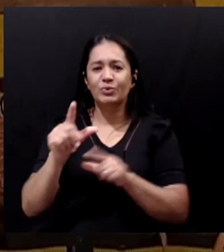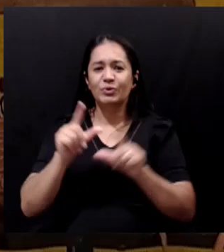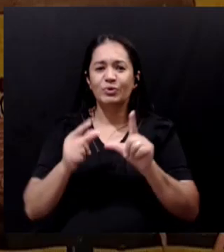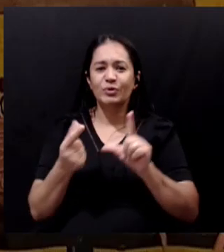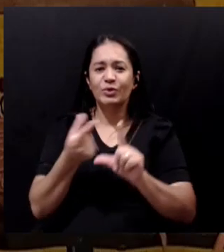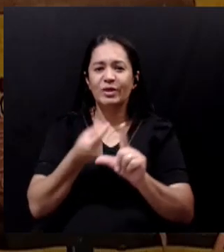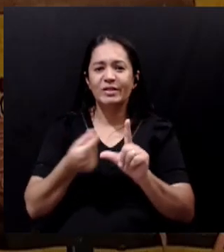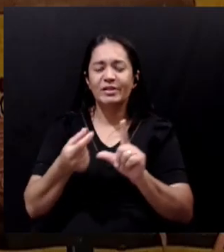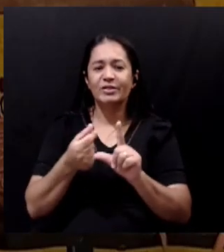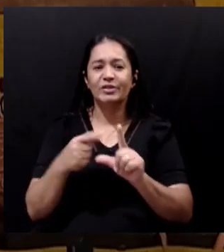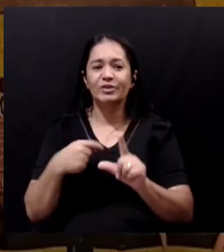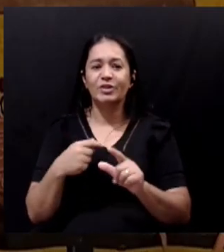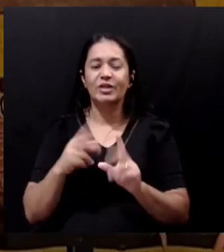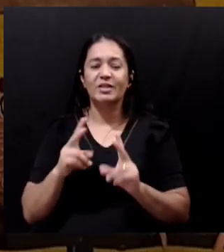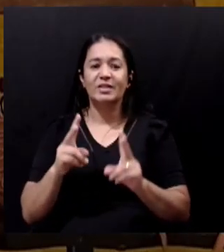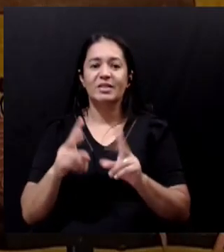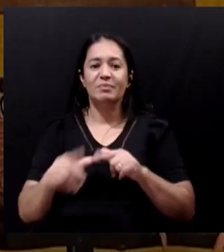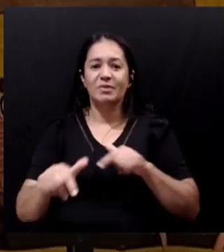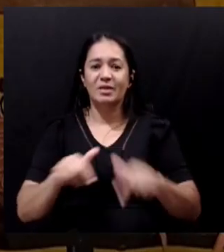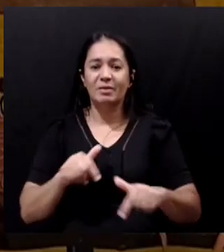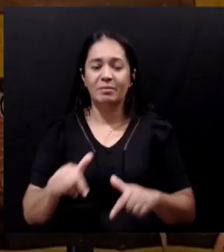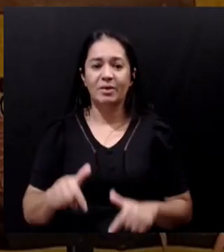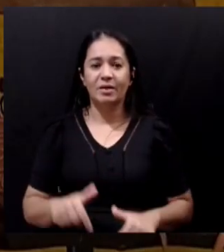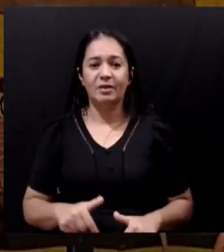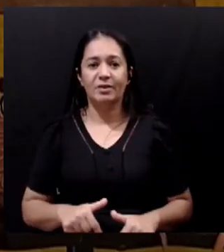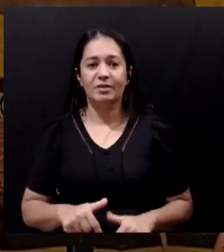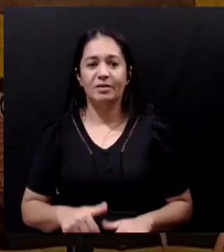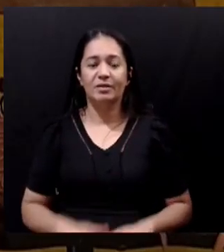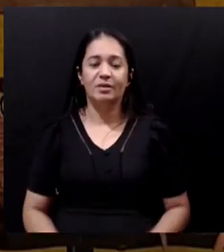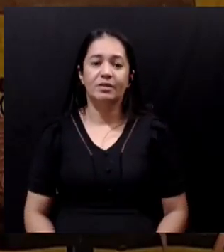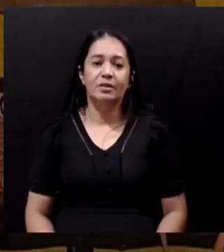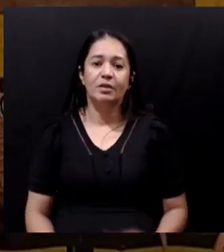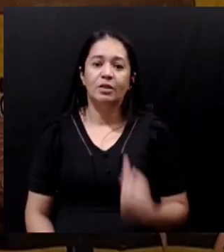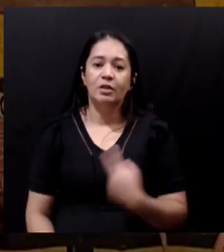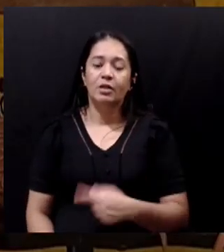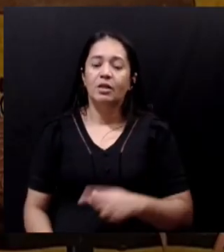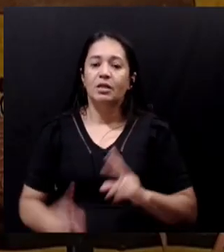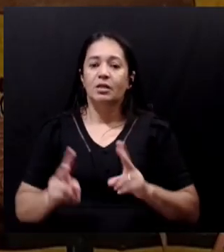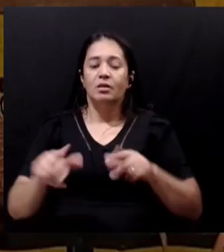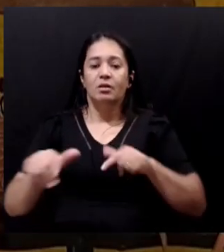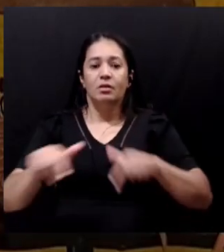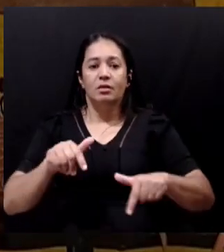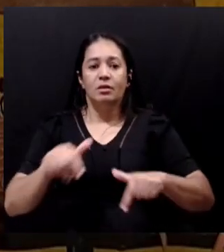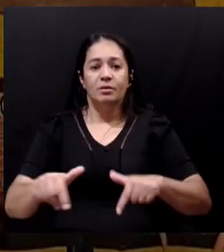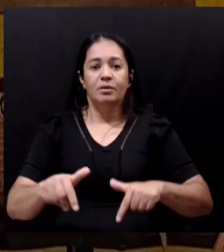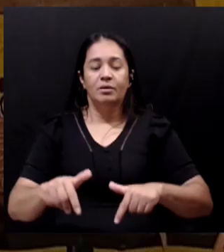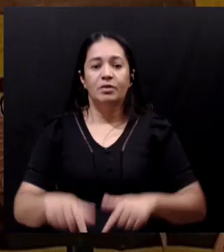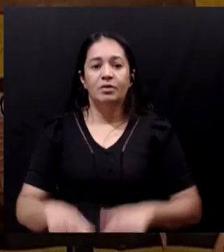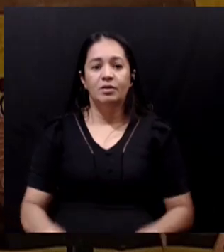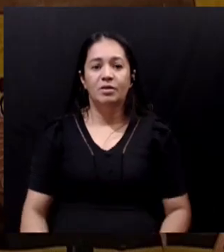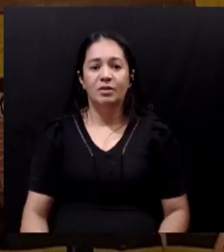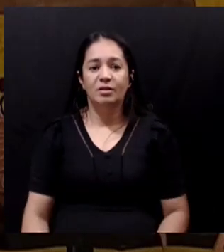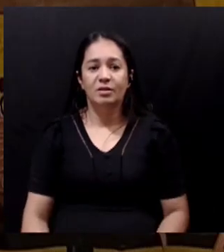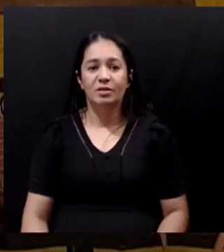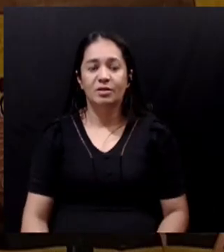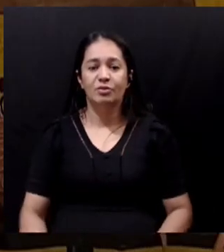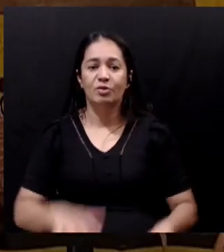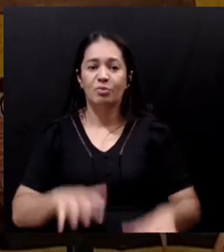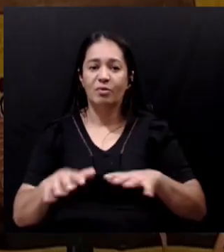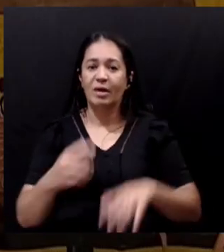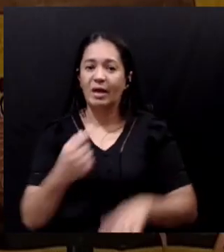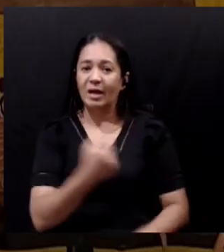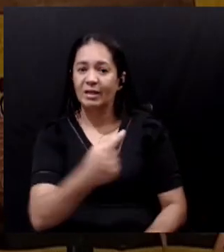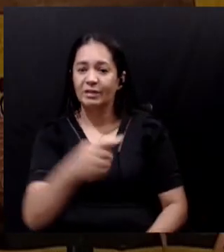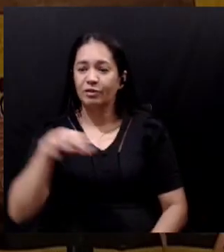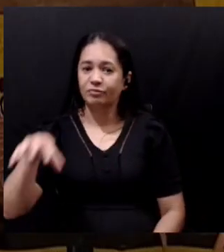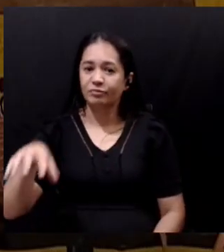estava trabalhando assim, sempre trabalhou, né, nossa família. E num dia que nós falou assim, no dia quando é movimento, cada um vai ficar no seu setor. Eu fico na cozinha, você